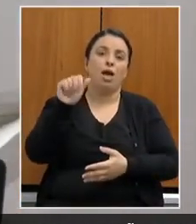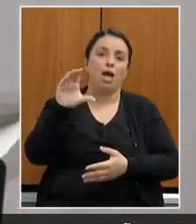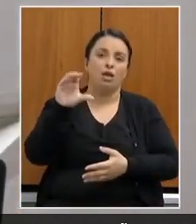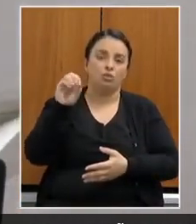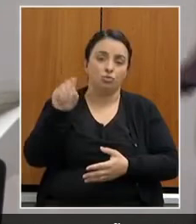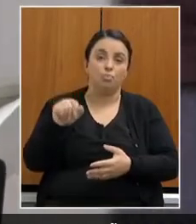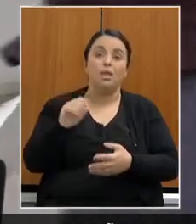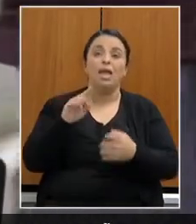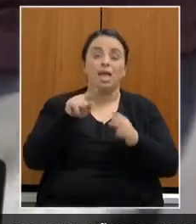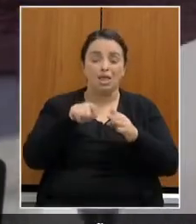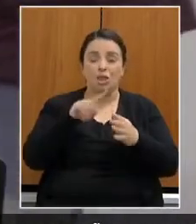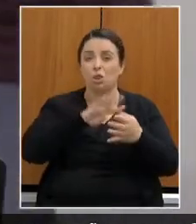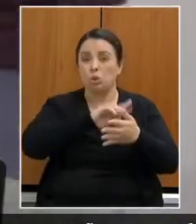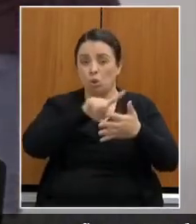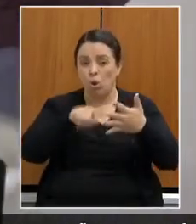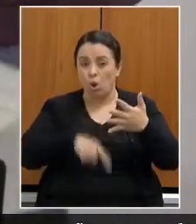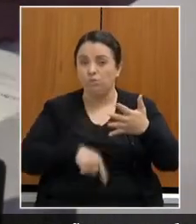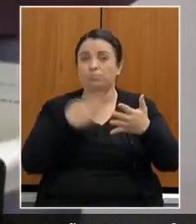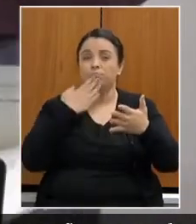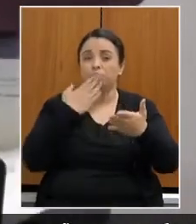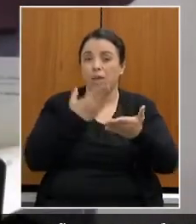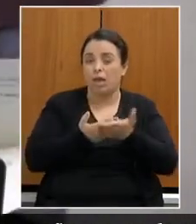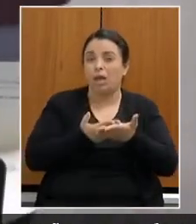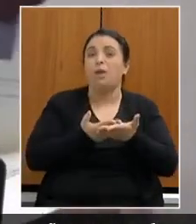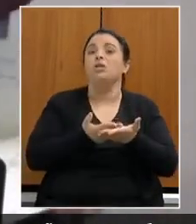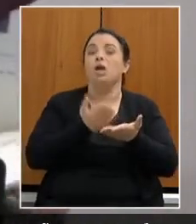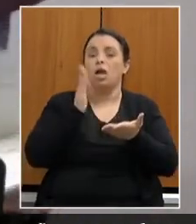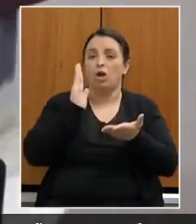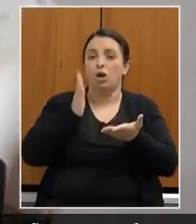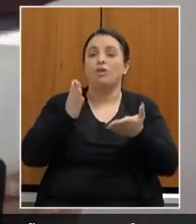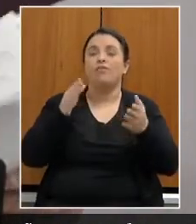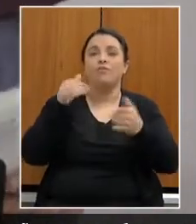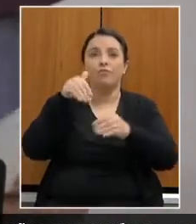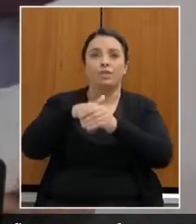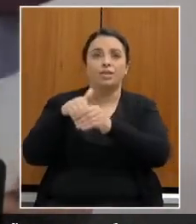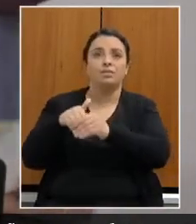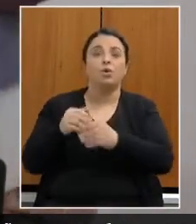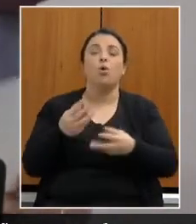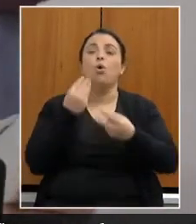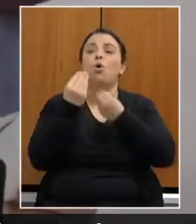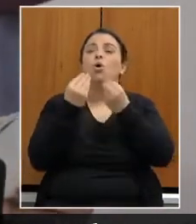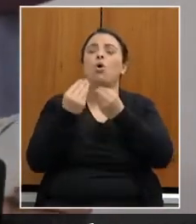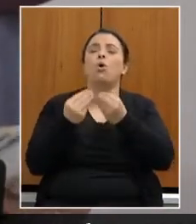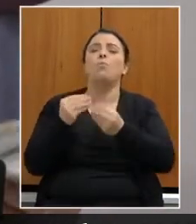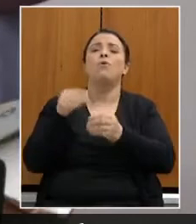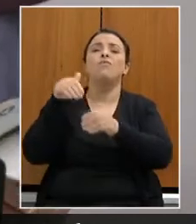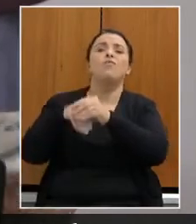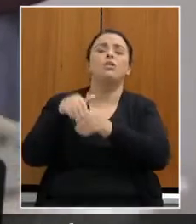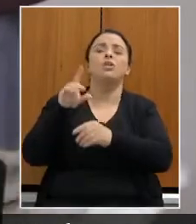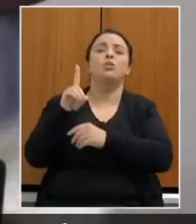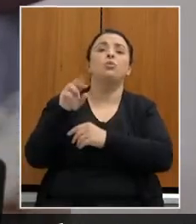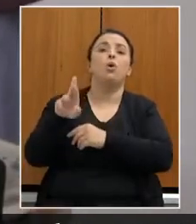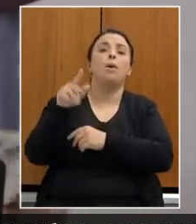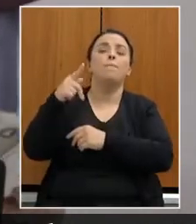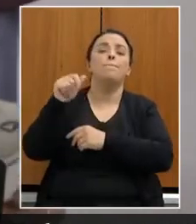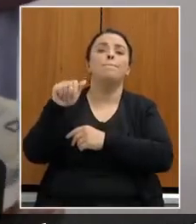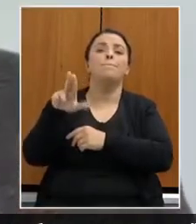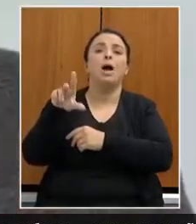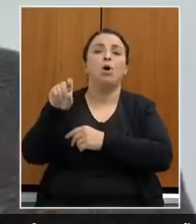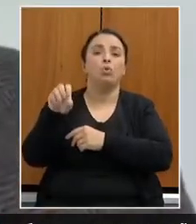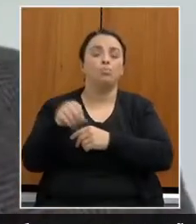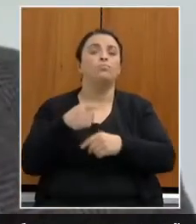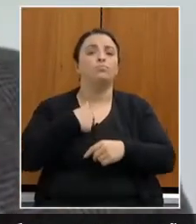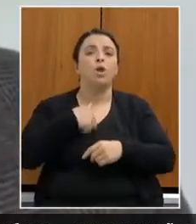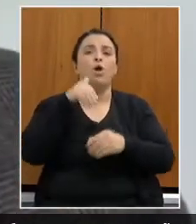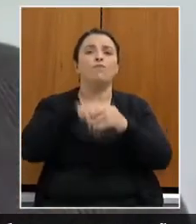Eu indago do deputado Dr. Paulo, como vota o deputado Dr. Paulo acerca dos requerimentos. Voto